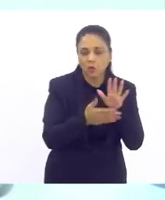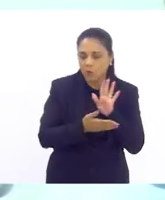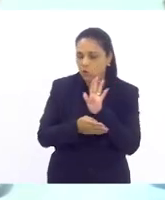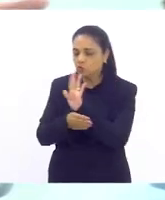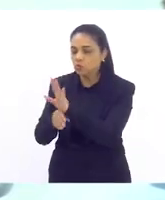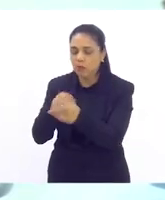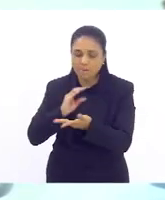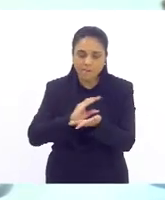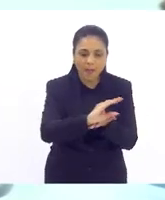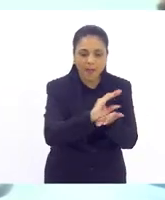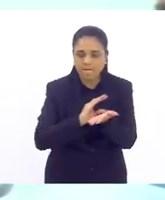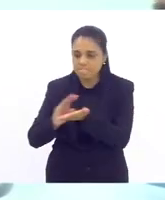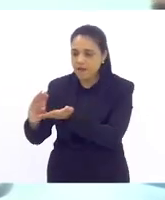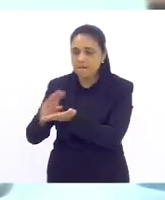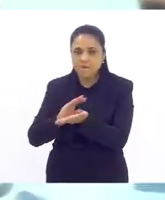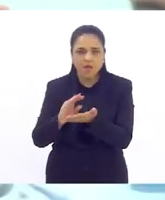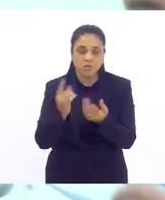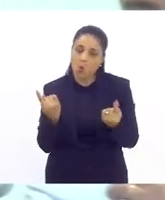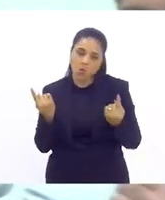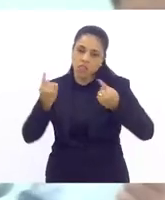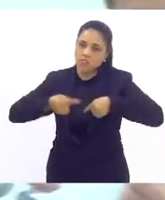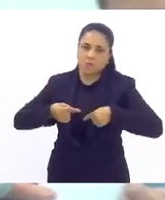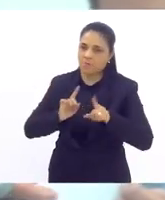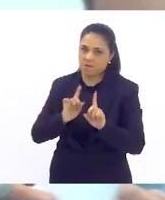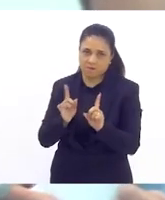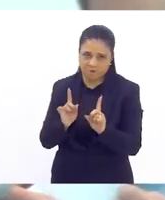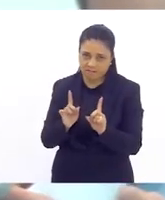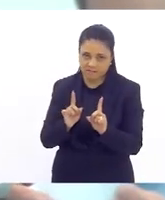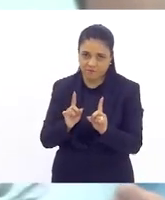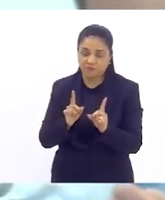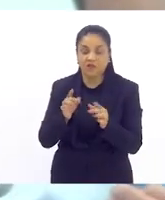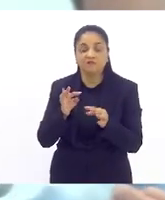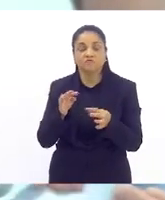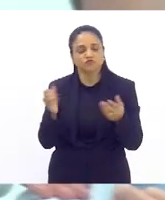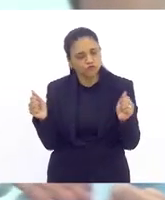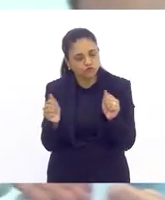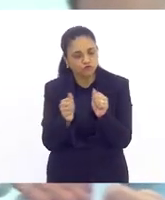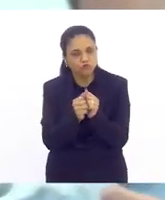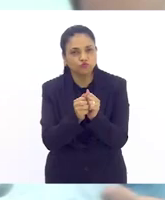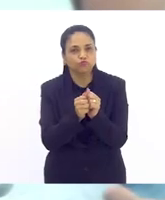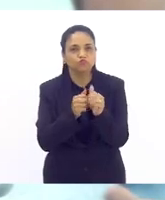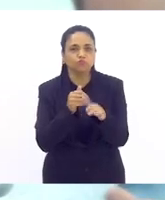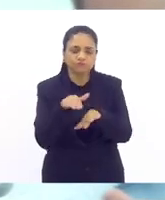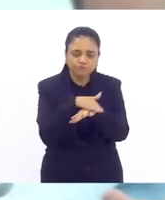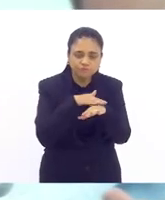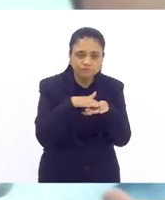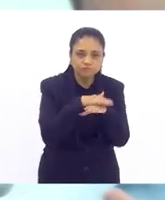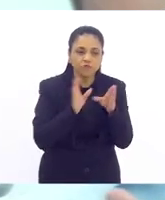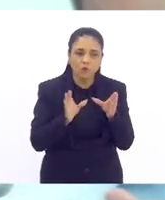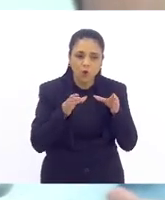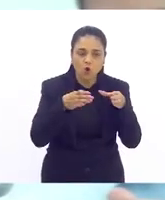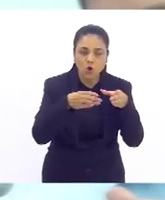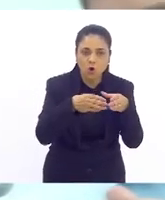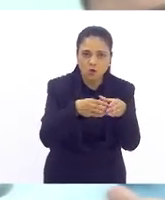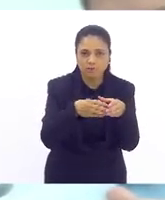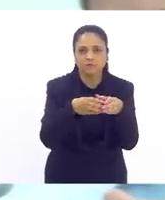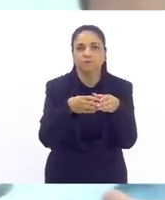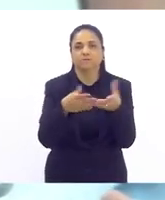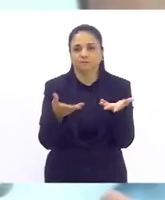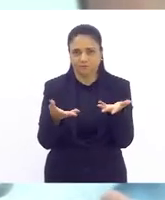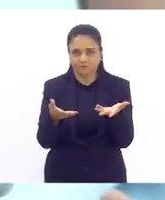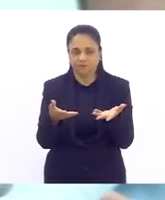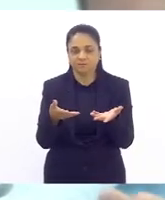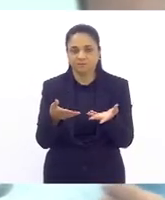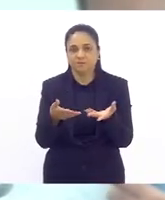não colocar uma como inimiga da outra então a gente vai tratar isso em conjunto a comissão e a frente Bom